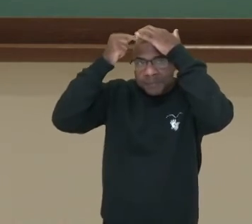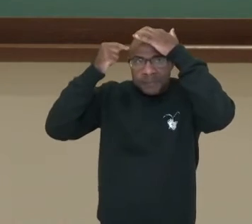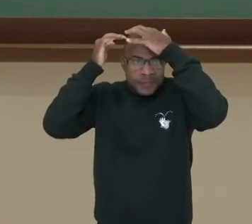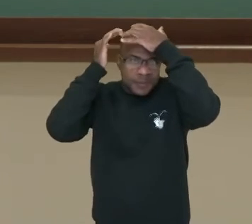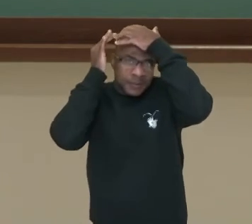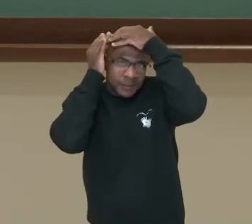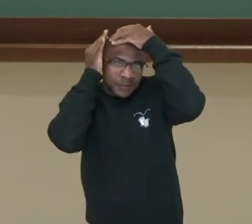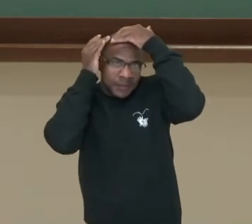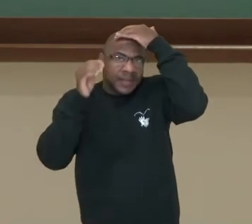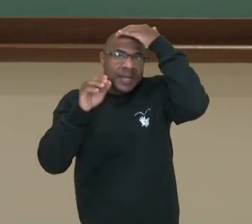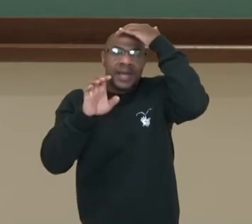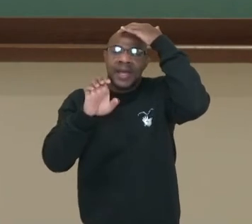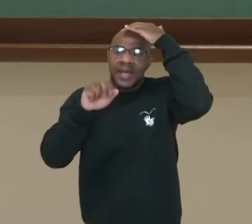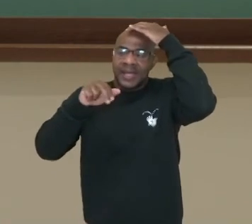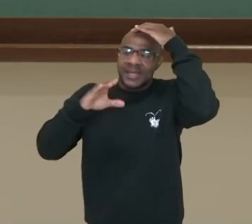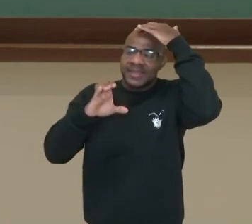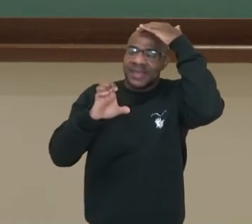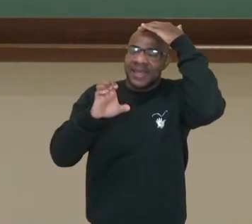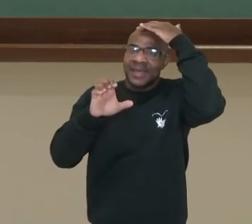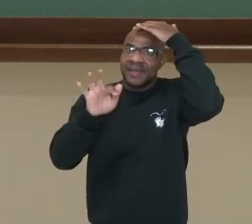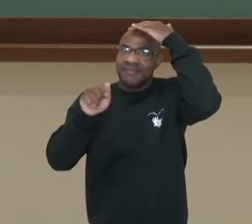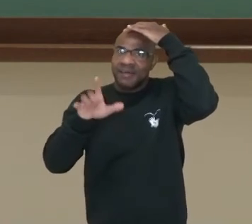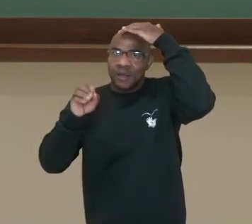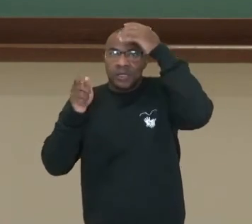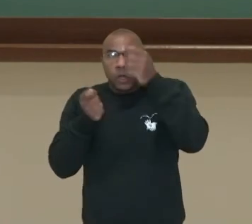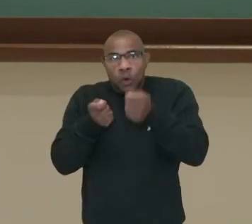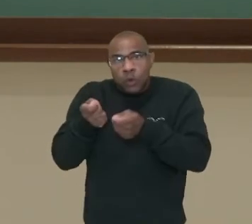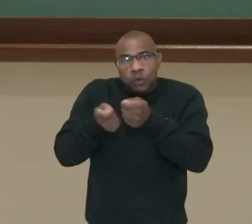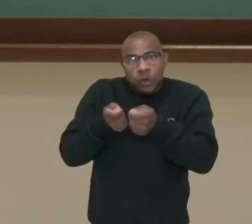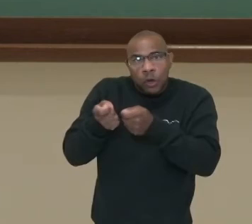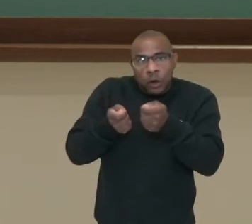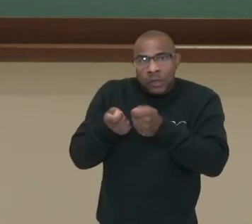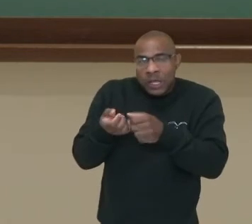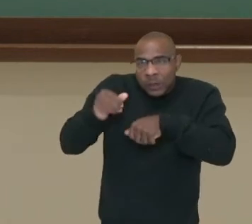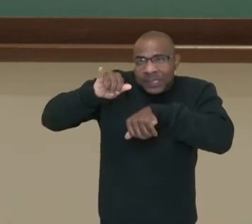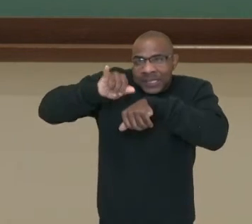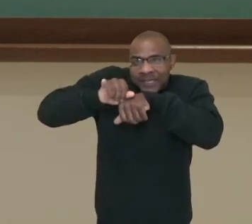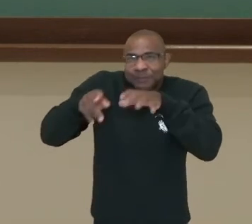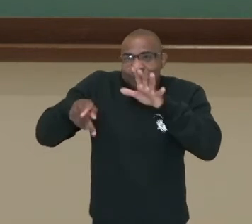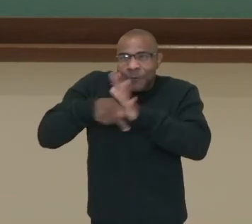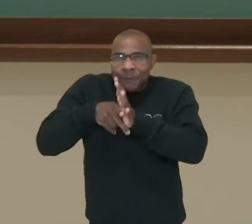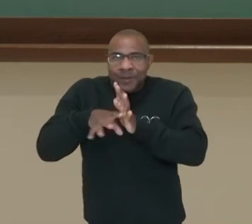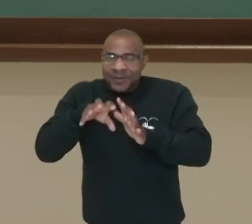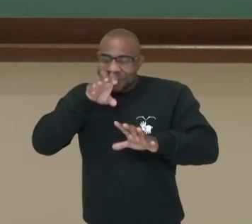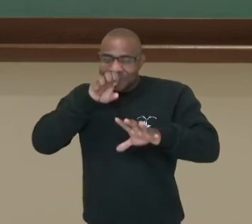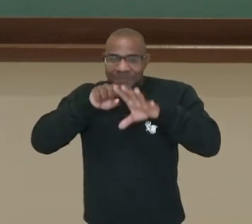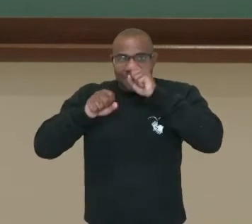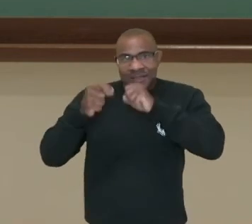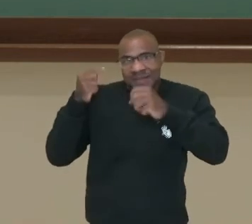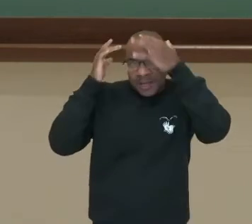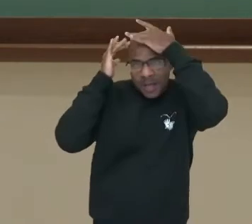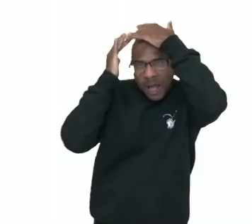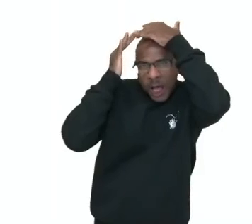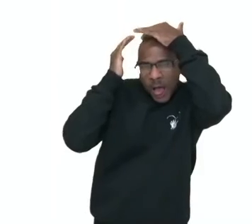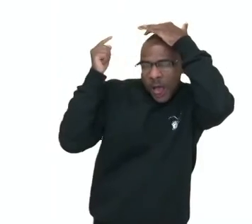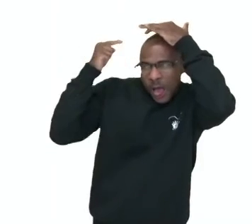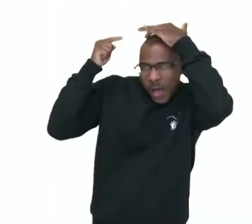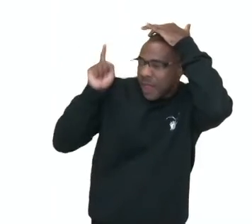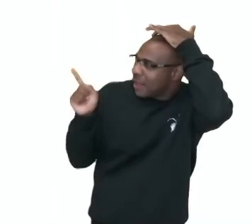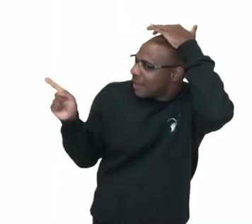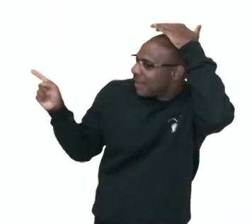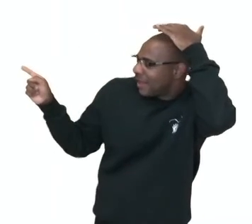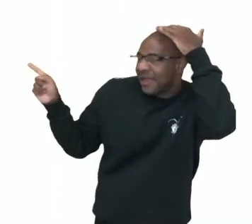nosso encéfalo, é que controla, né, que é esse centro respiratório ali, né, na base do cérebro, tá? Ele é formado ali